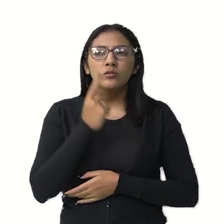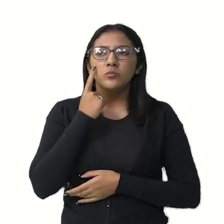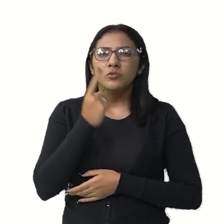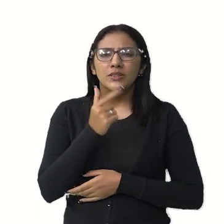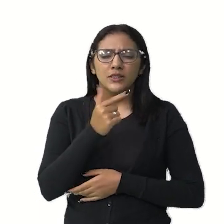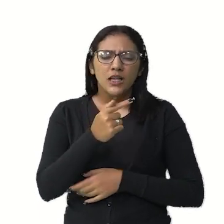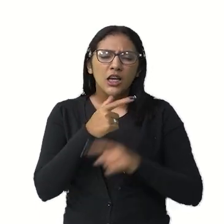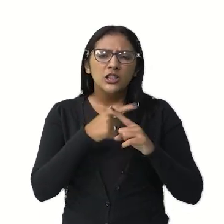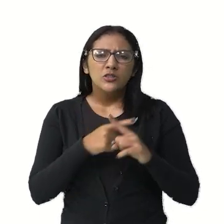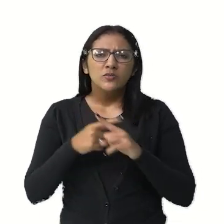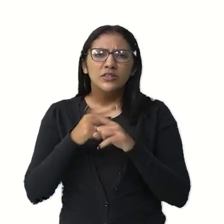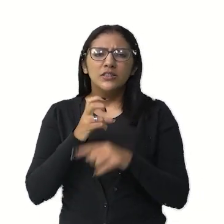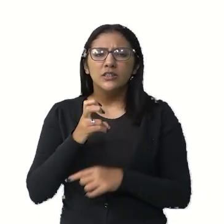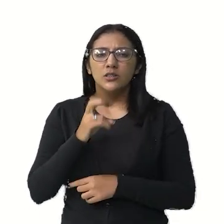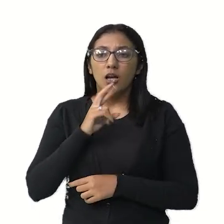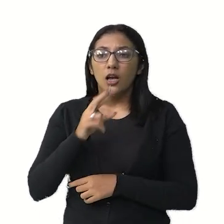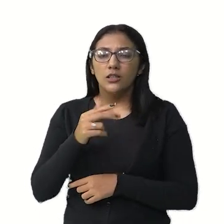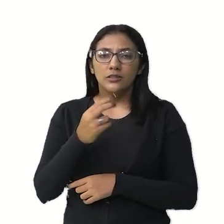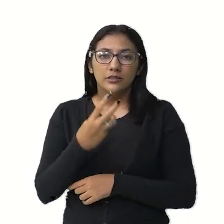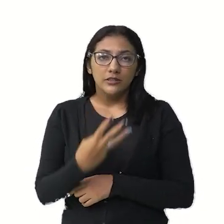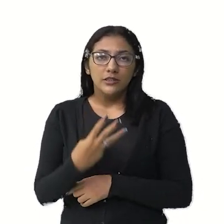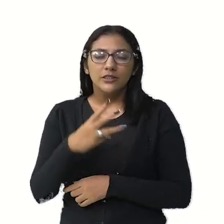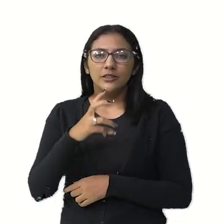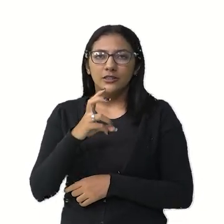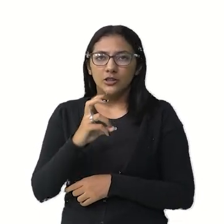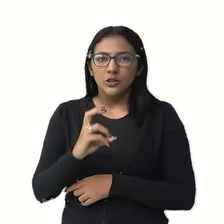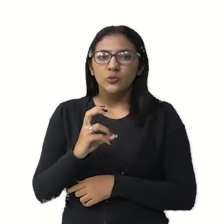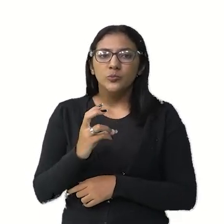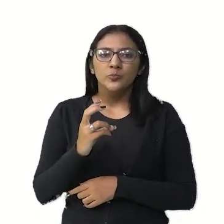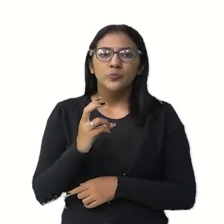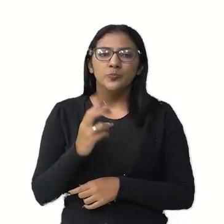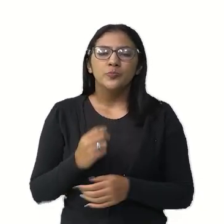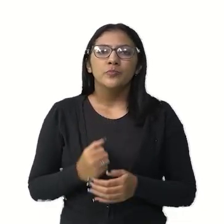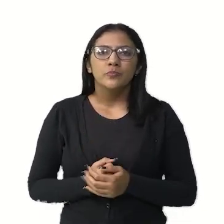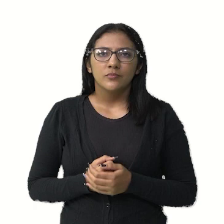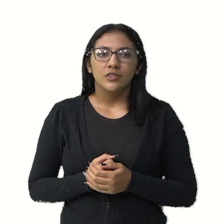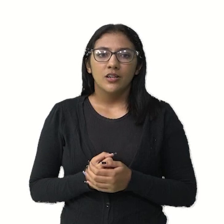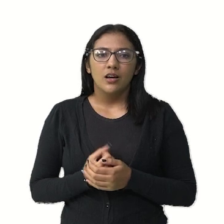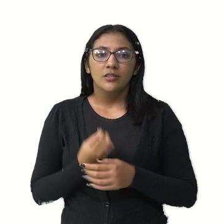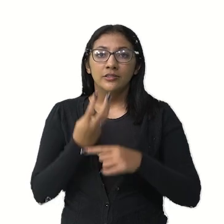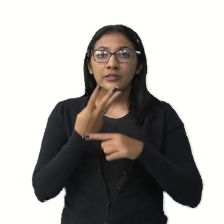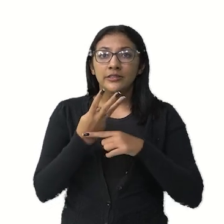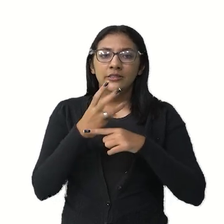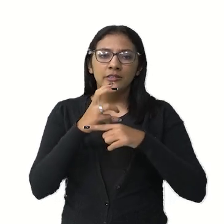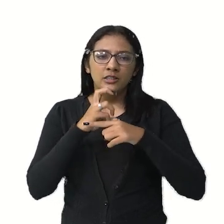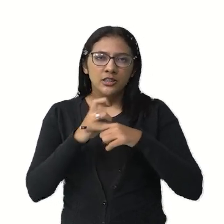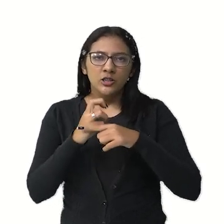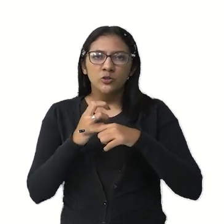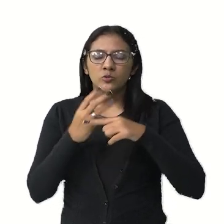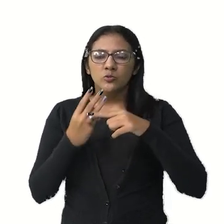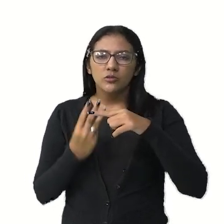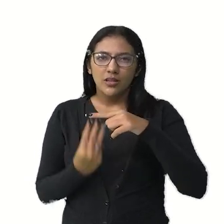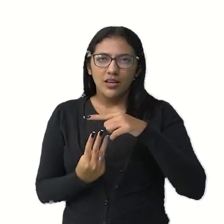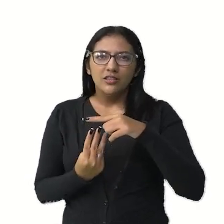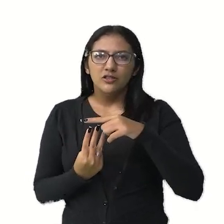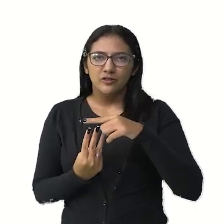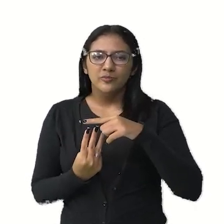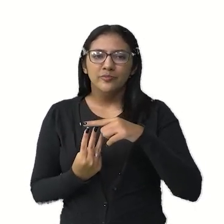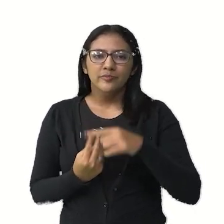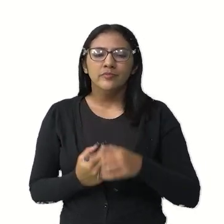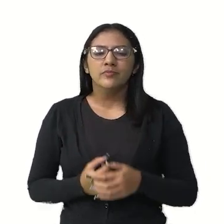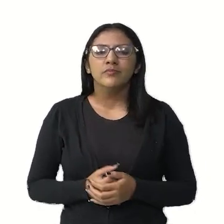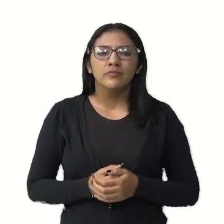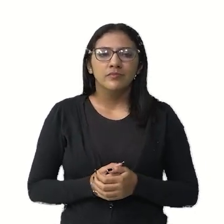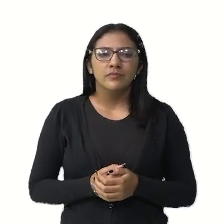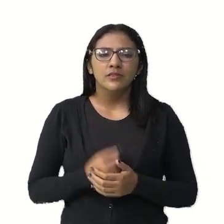vezes 5 é 35. E o nosso 3 passou para o segundo membro, dividindo.